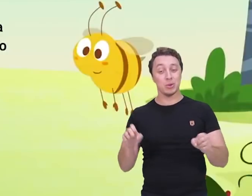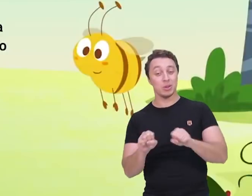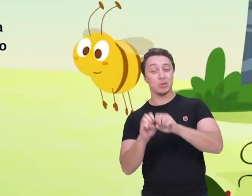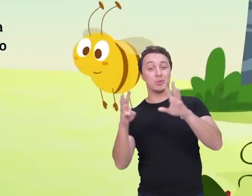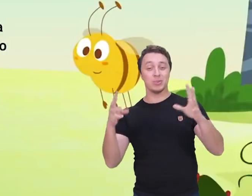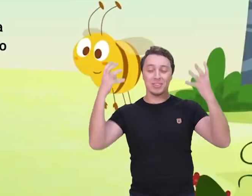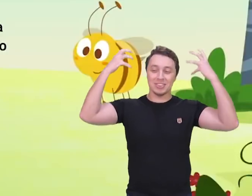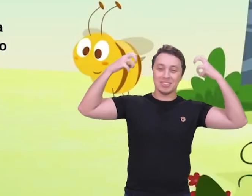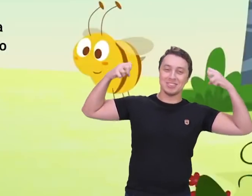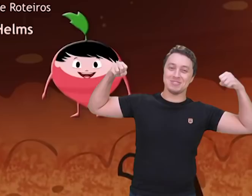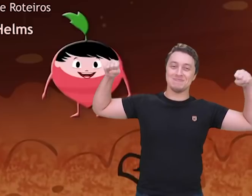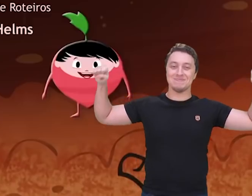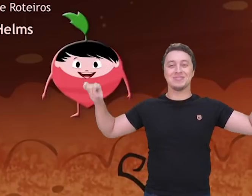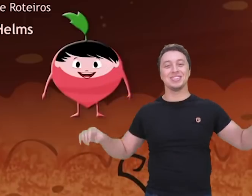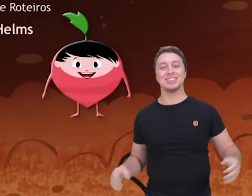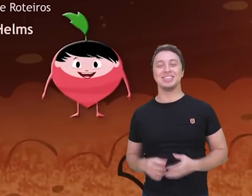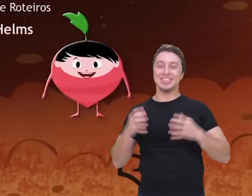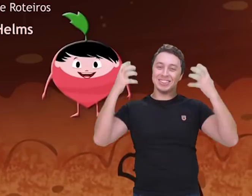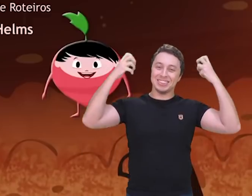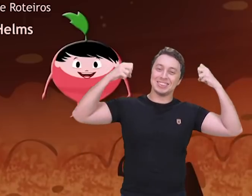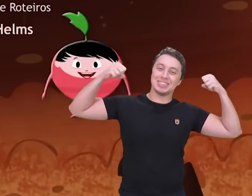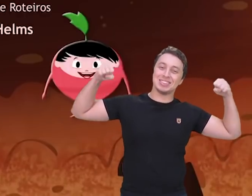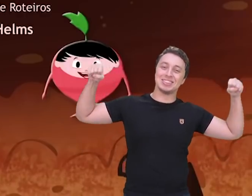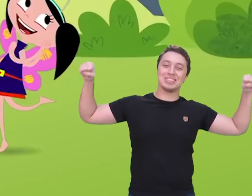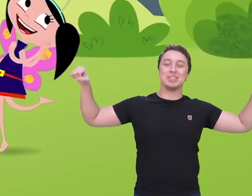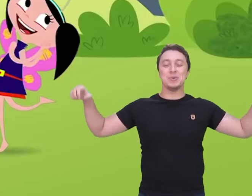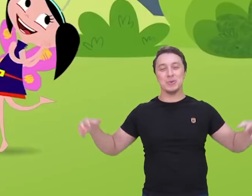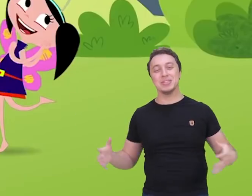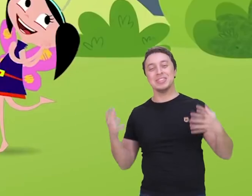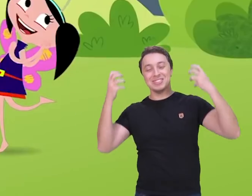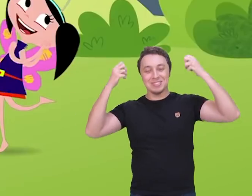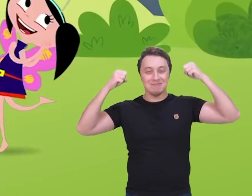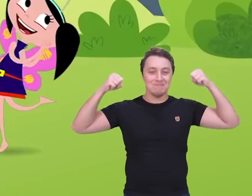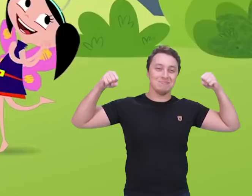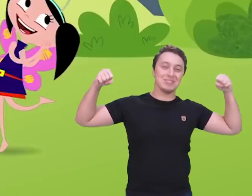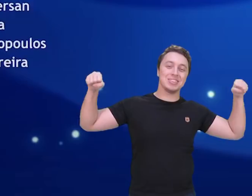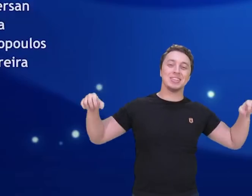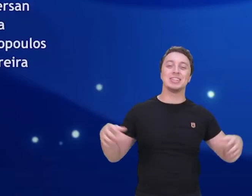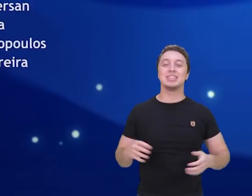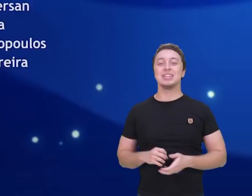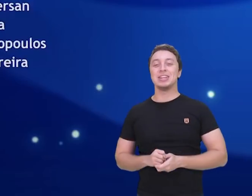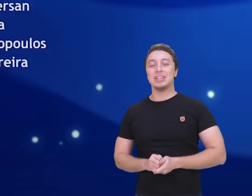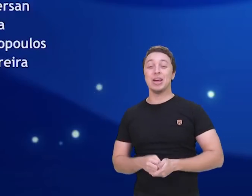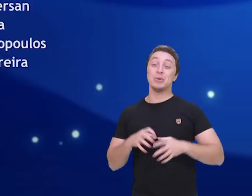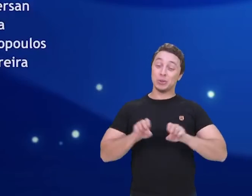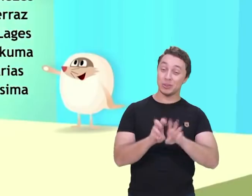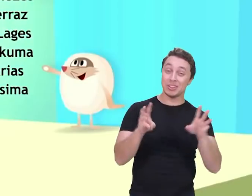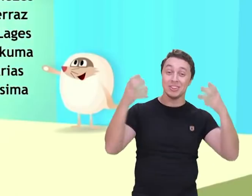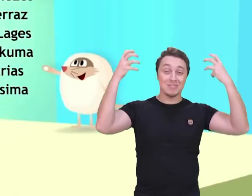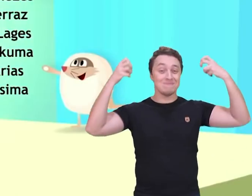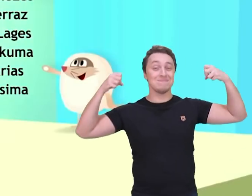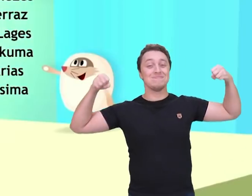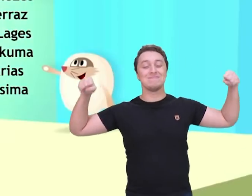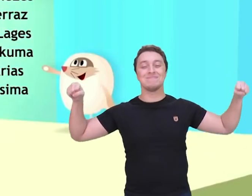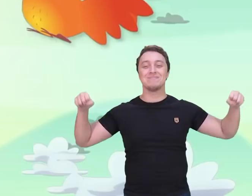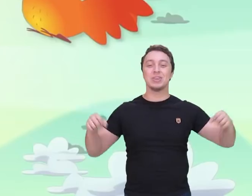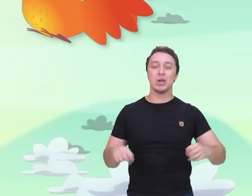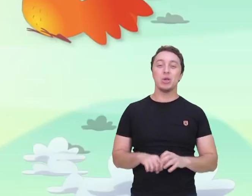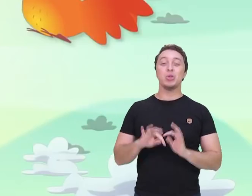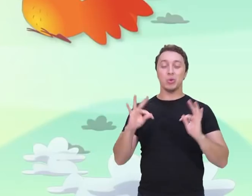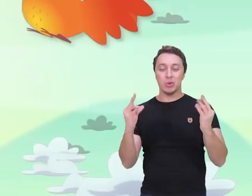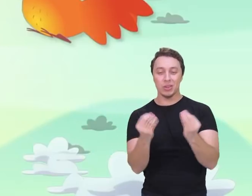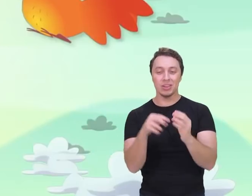Esse é o show da Luna. Luna, Luna. Esse é o show da